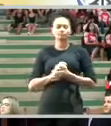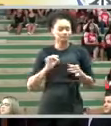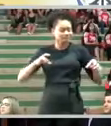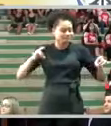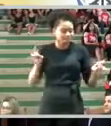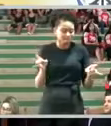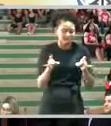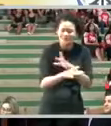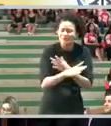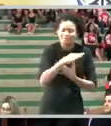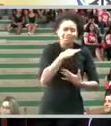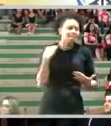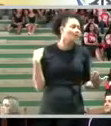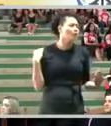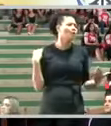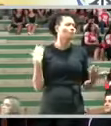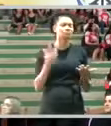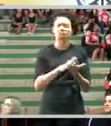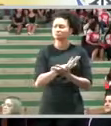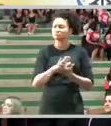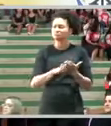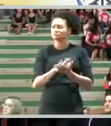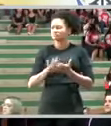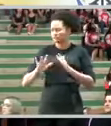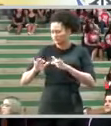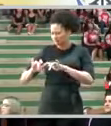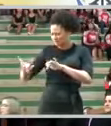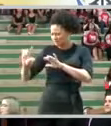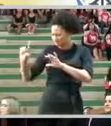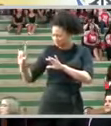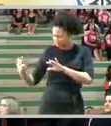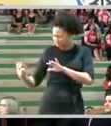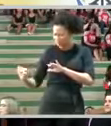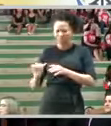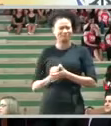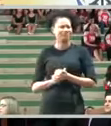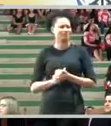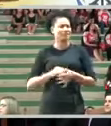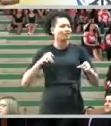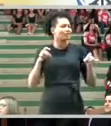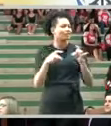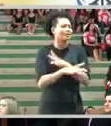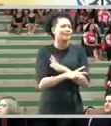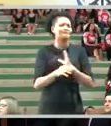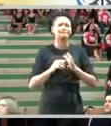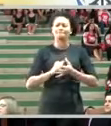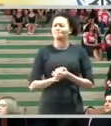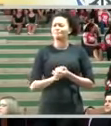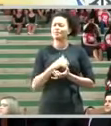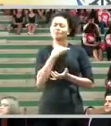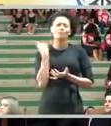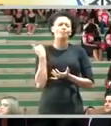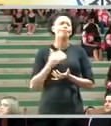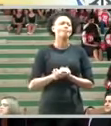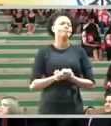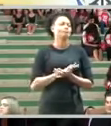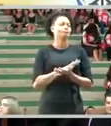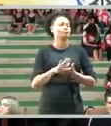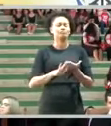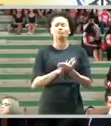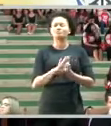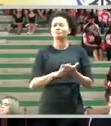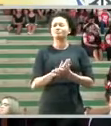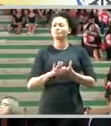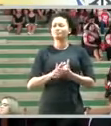Termina com morte e nada mais. Baixa o teclado um pouco, por favor. Termina com morte e nada mais.